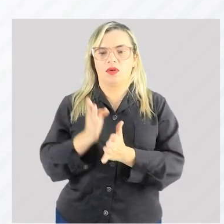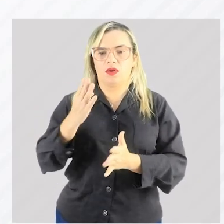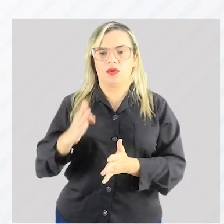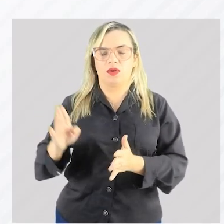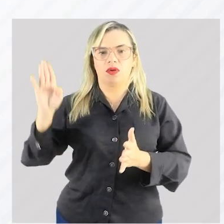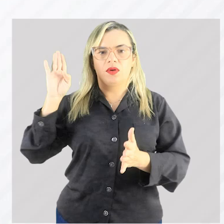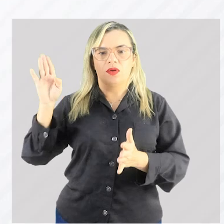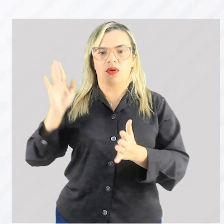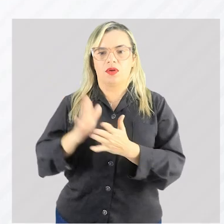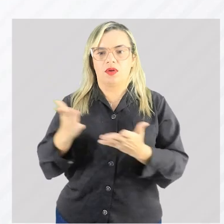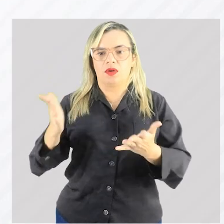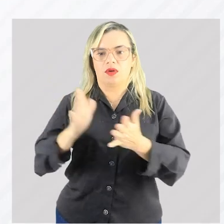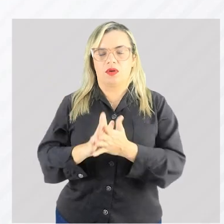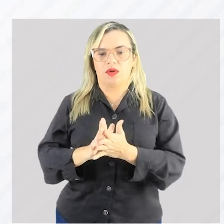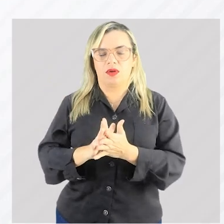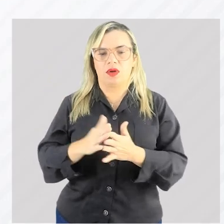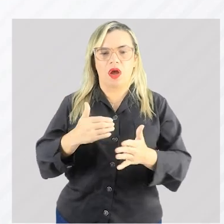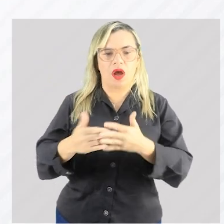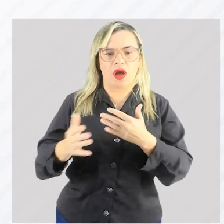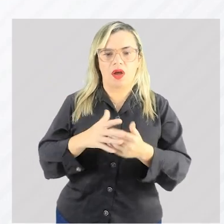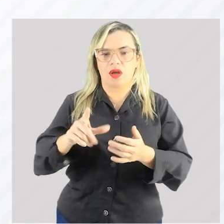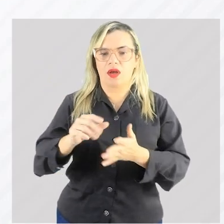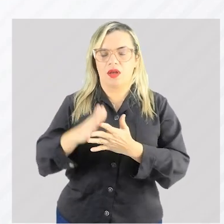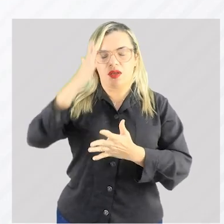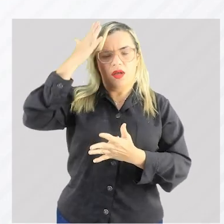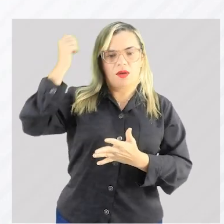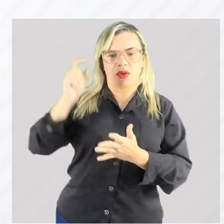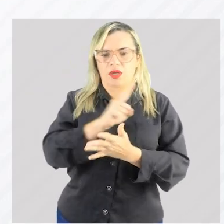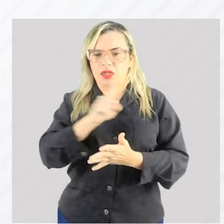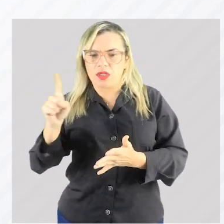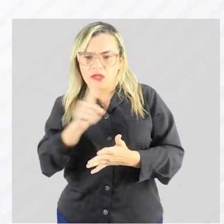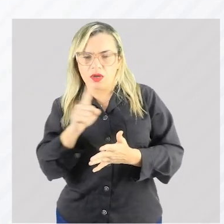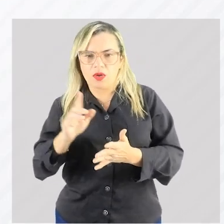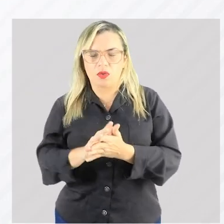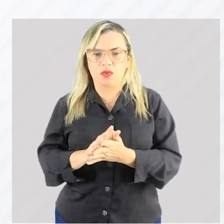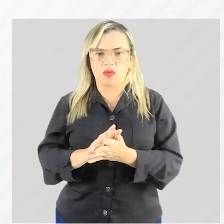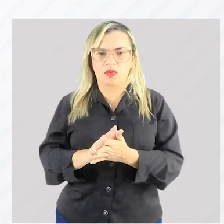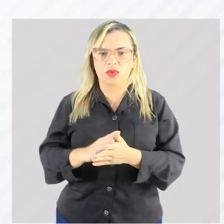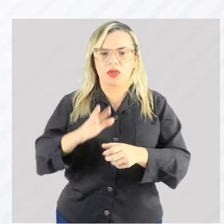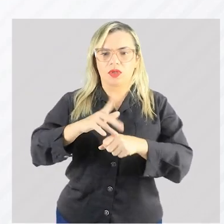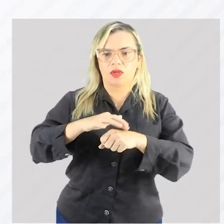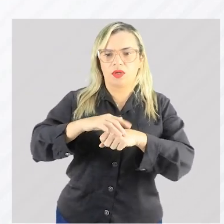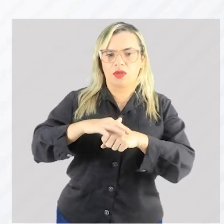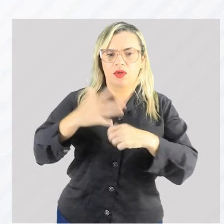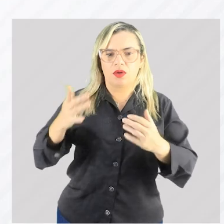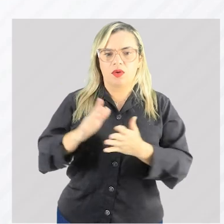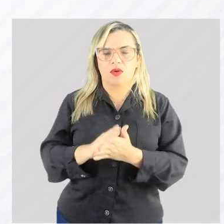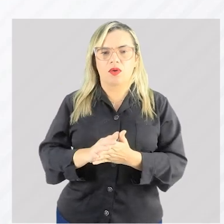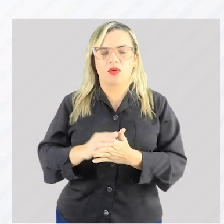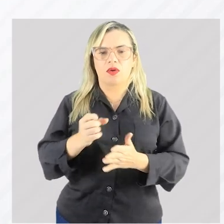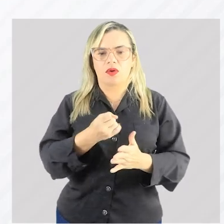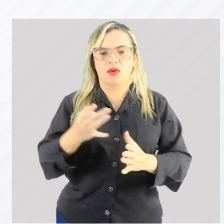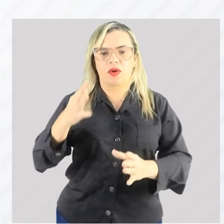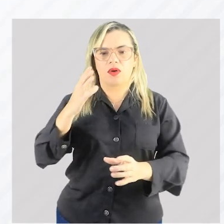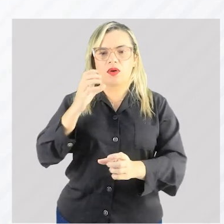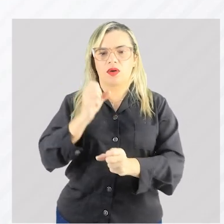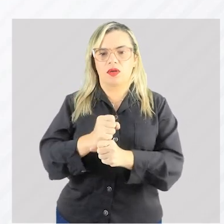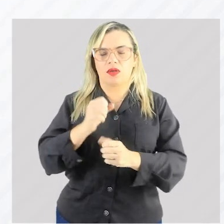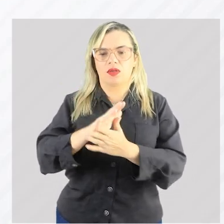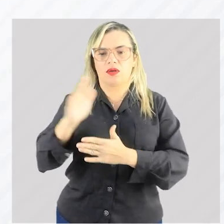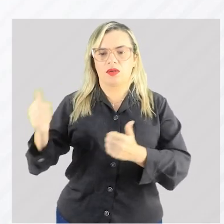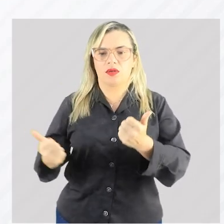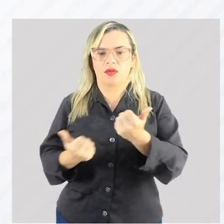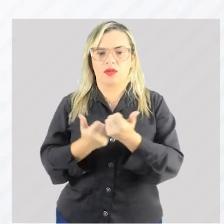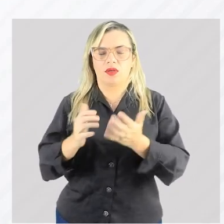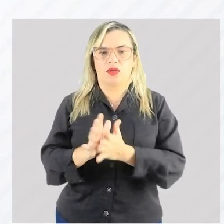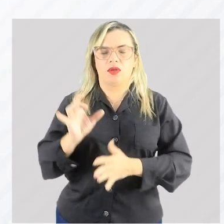e sabendo que ele não está com covid qual a probabilidade que esse apoiador esteja somente gripado